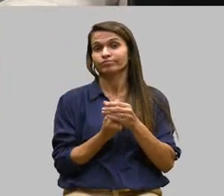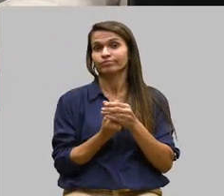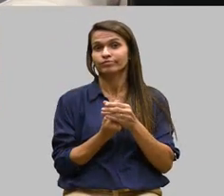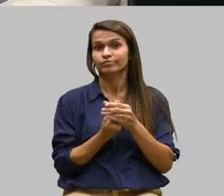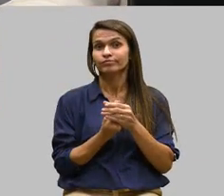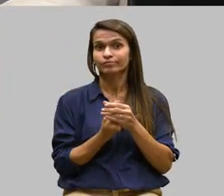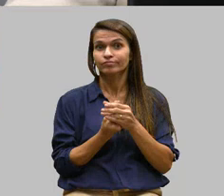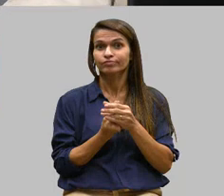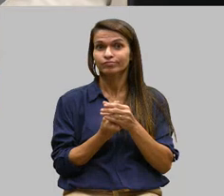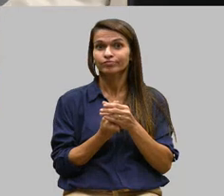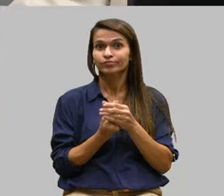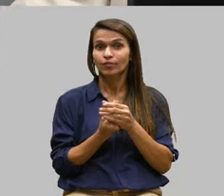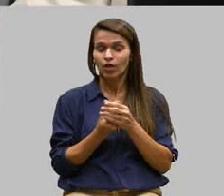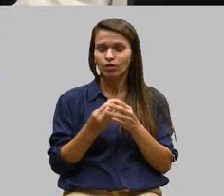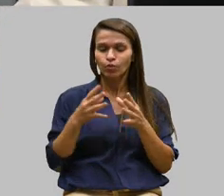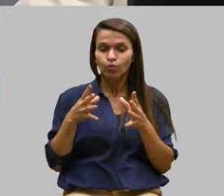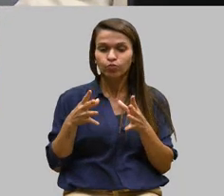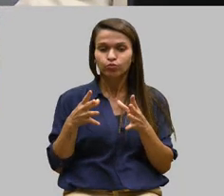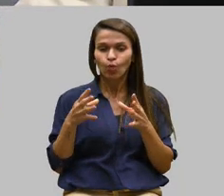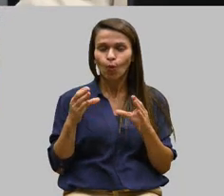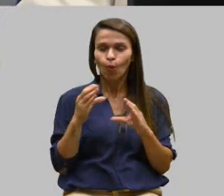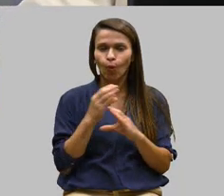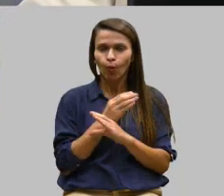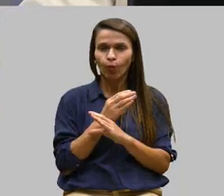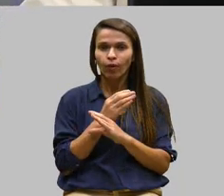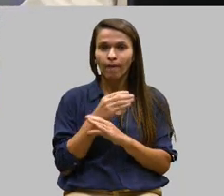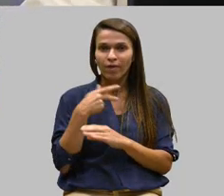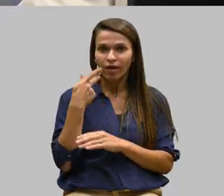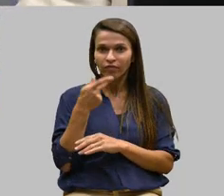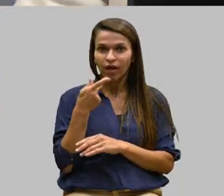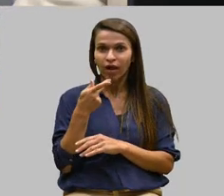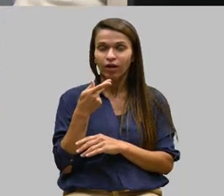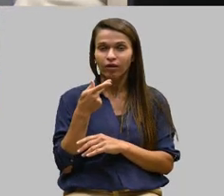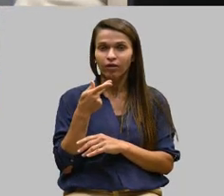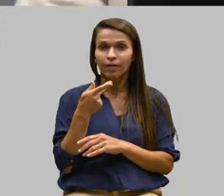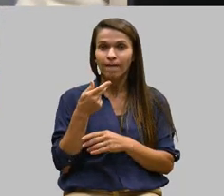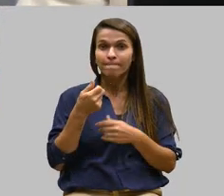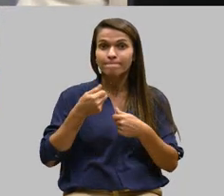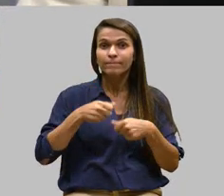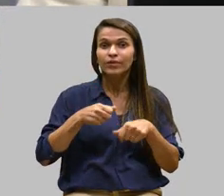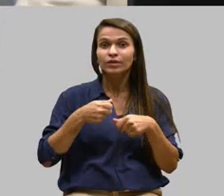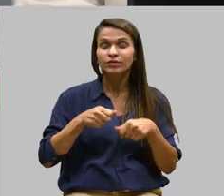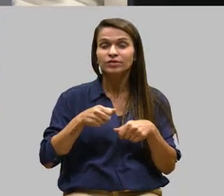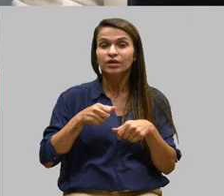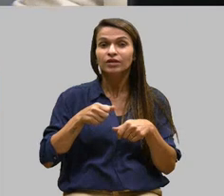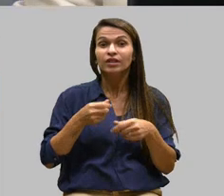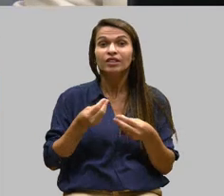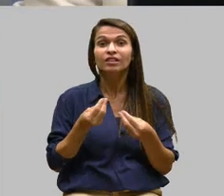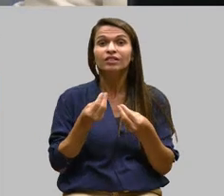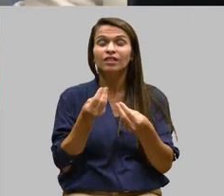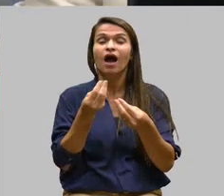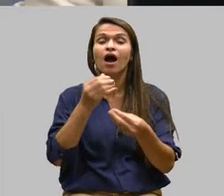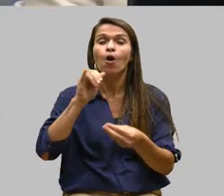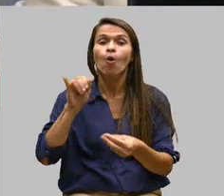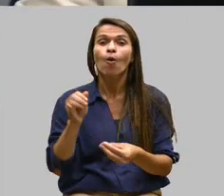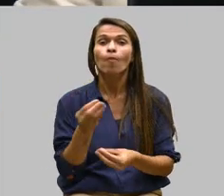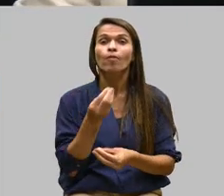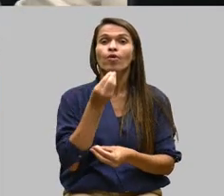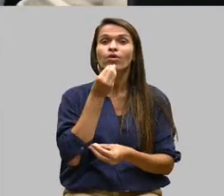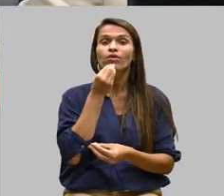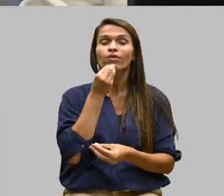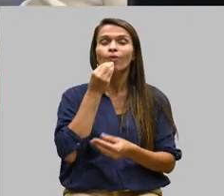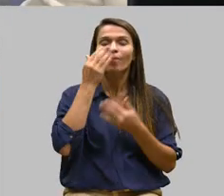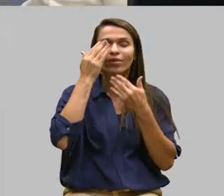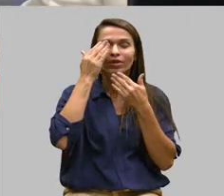conclua minha fala dizendo só é preciso dar oportunidades obrigado que Deus